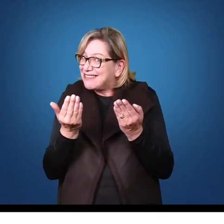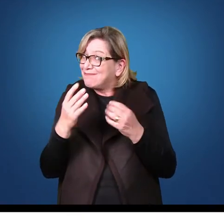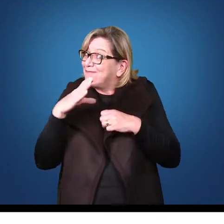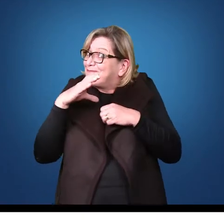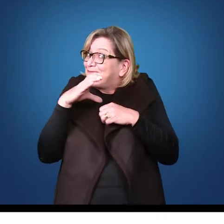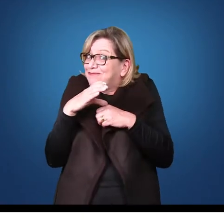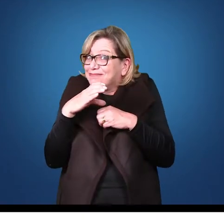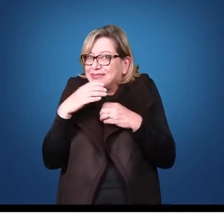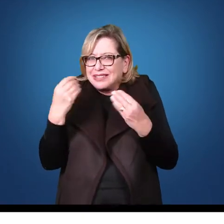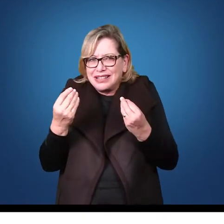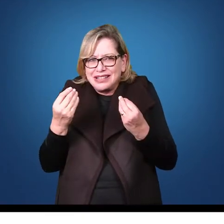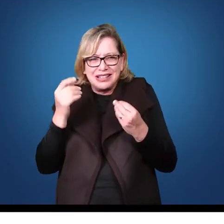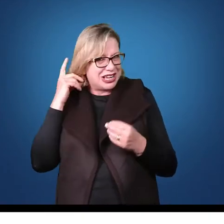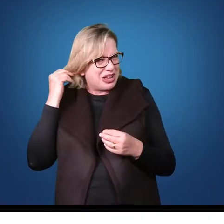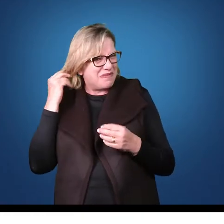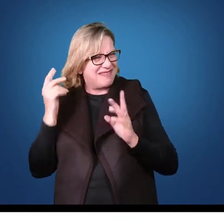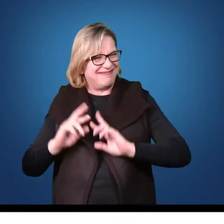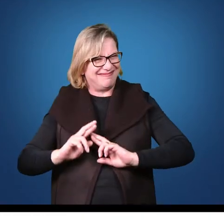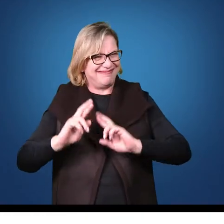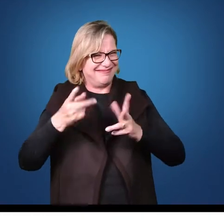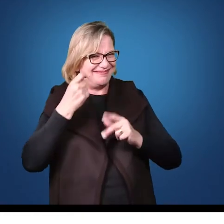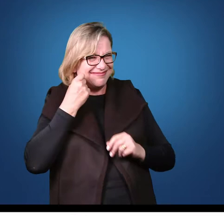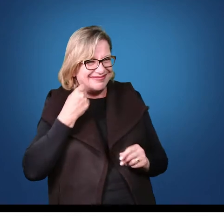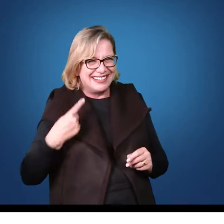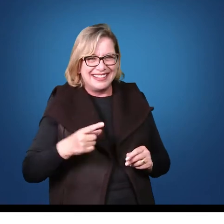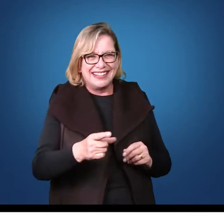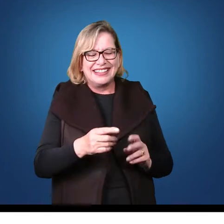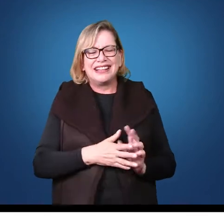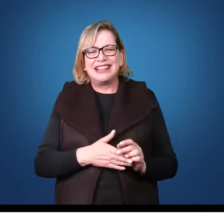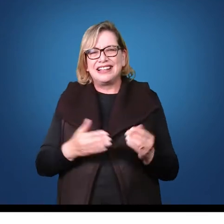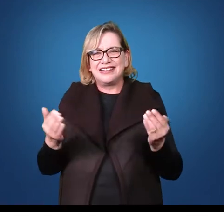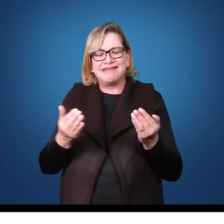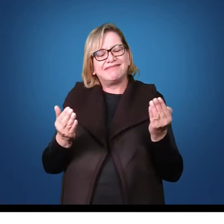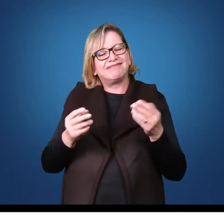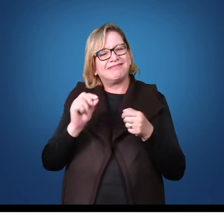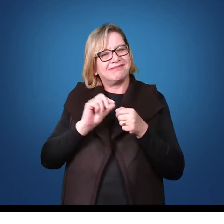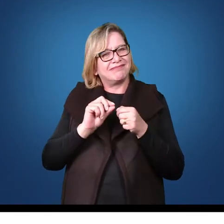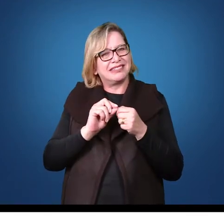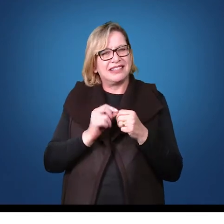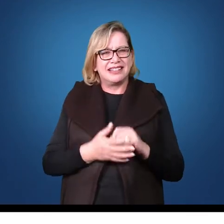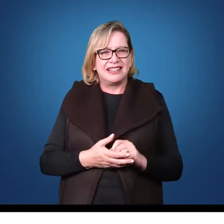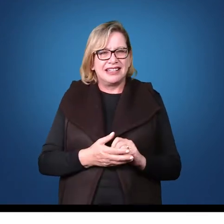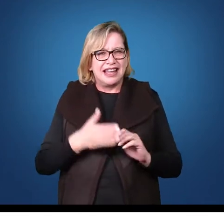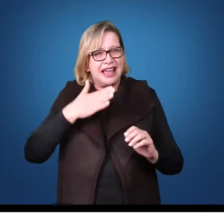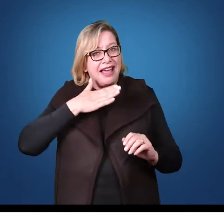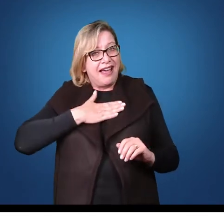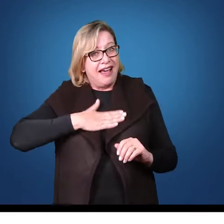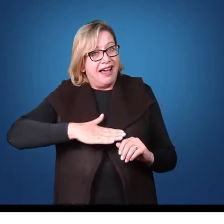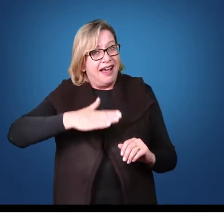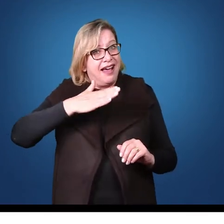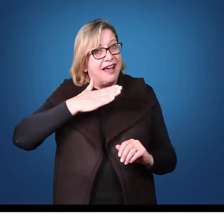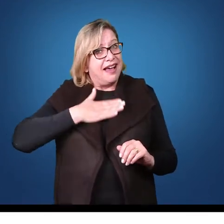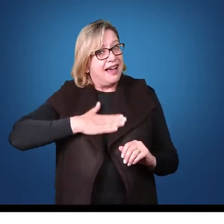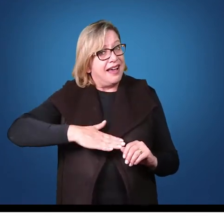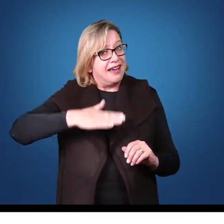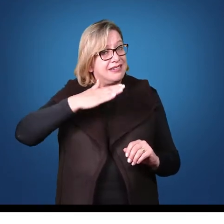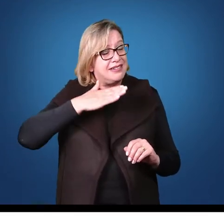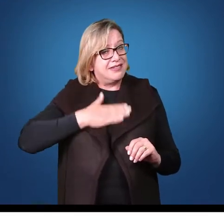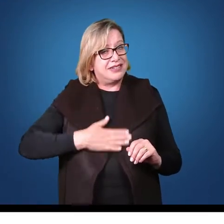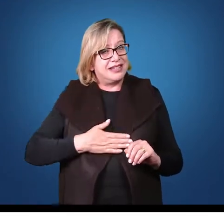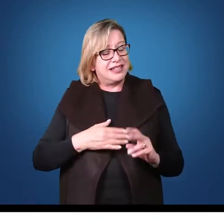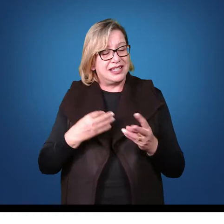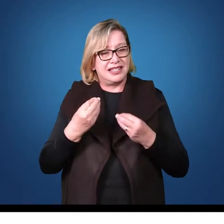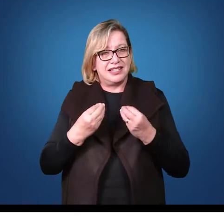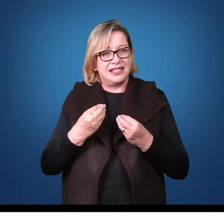Ah, que cabelo dessa rata, tá louco? Vamos lá, vai lá, vai lá. Ah, calma lá, calma lá.